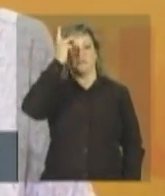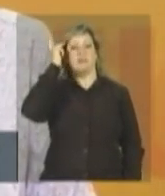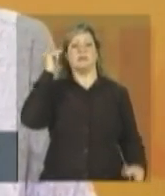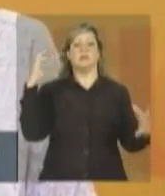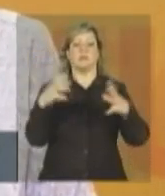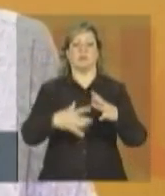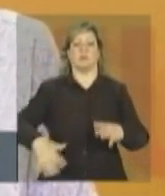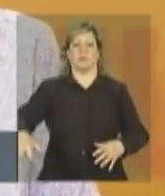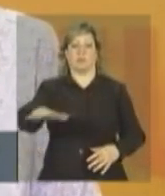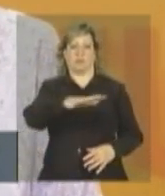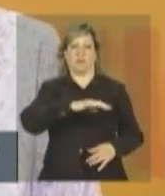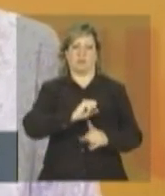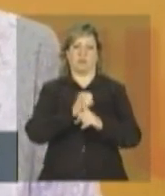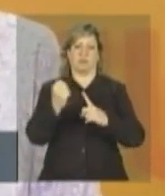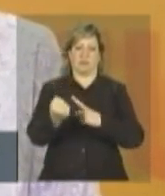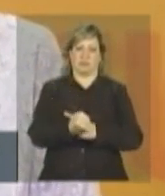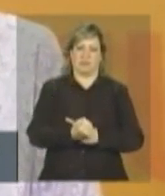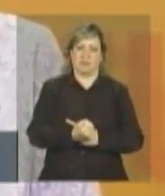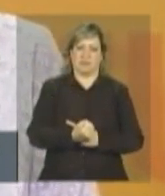ocidental.